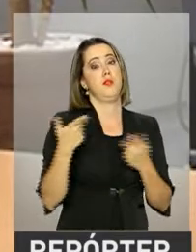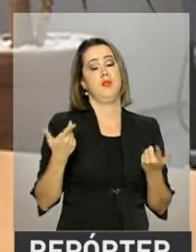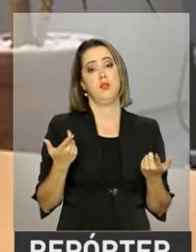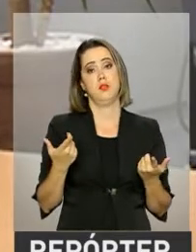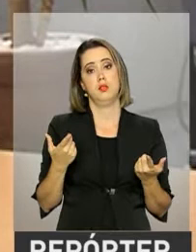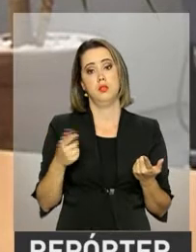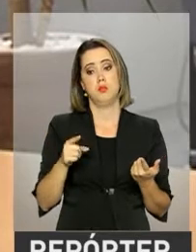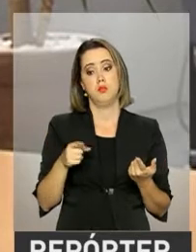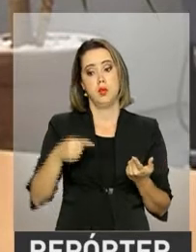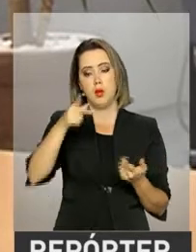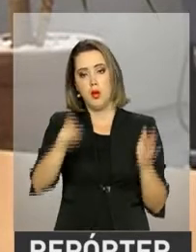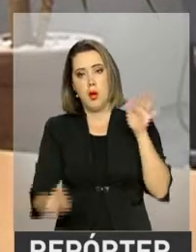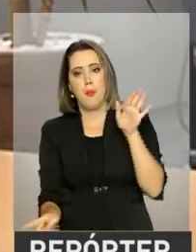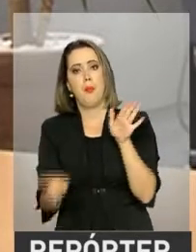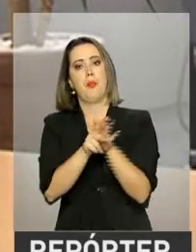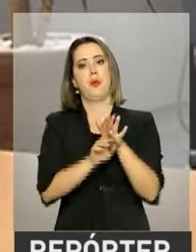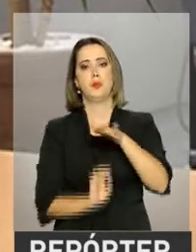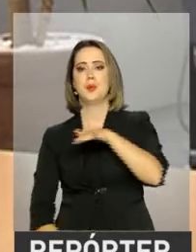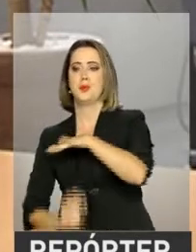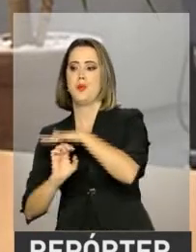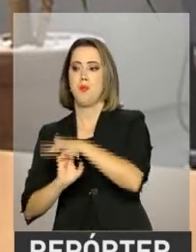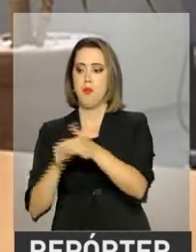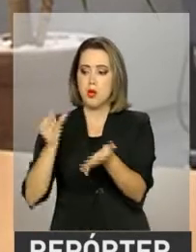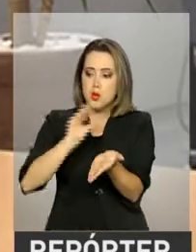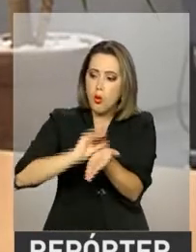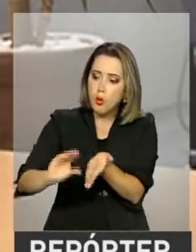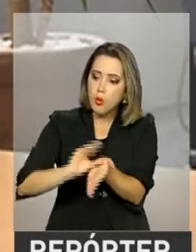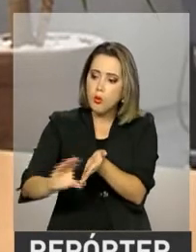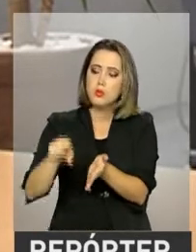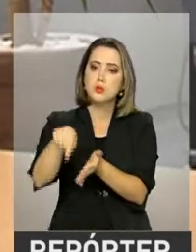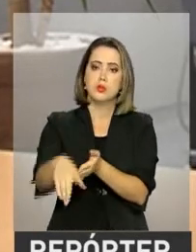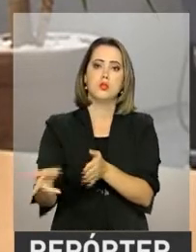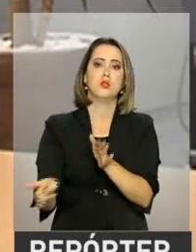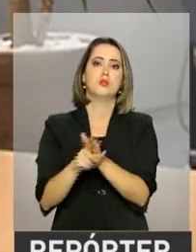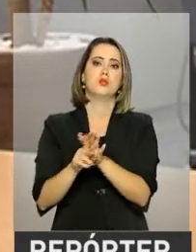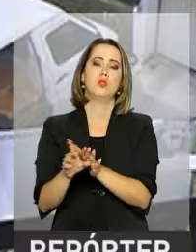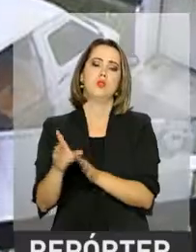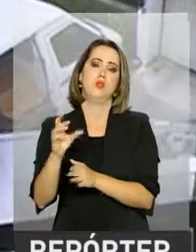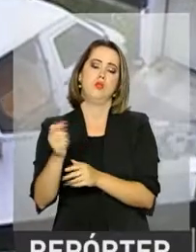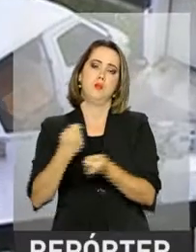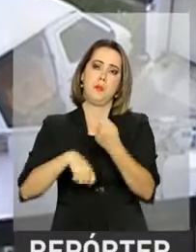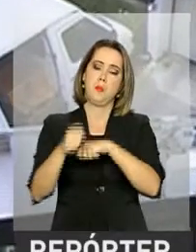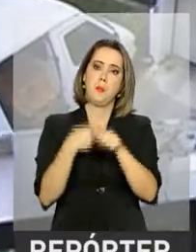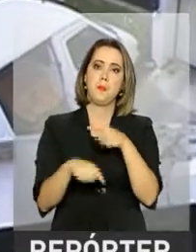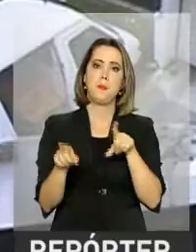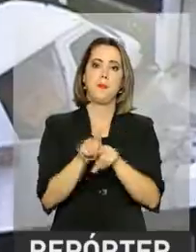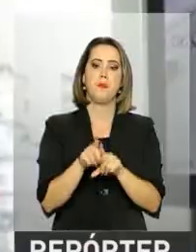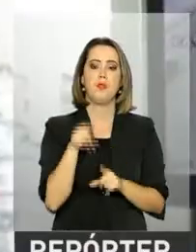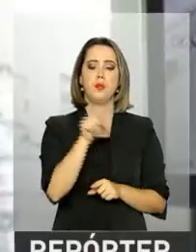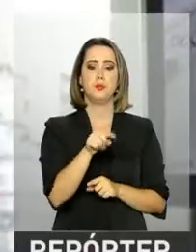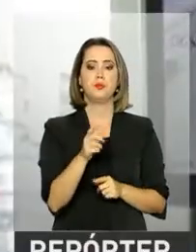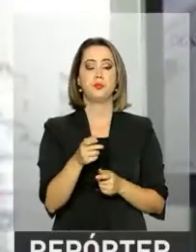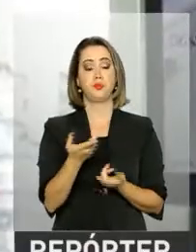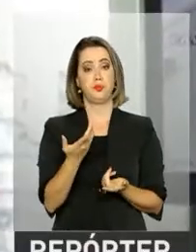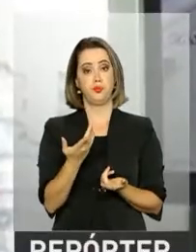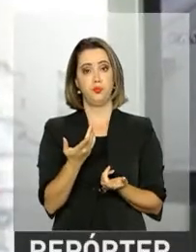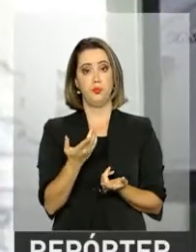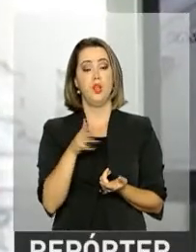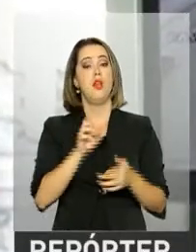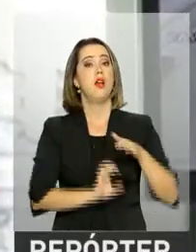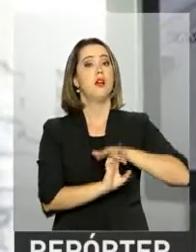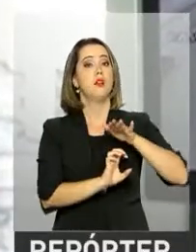colocar na própria economia numa economia real e não especulativo que é o que a gente está precisando a empresa tem cerca de 12 mil